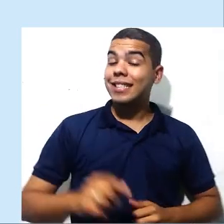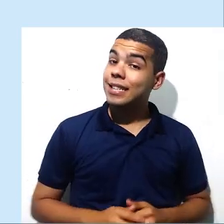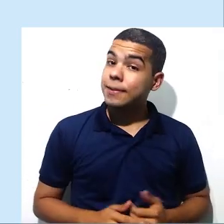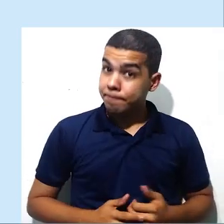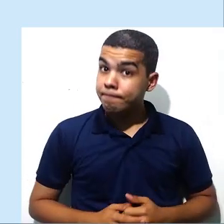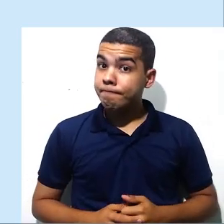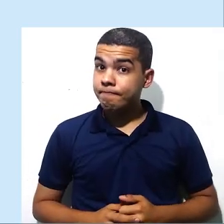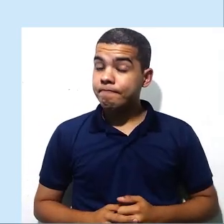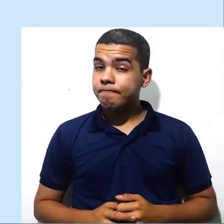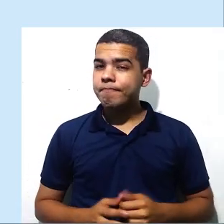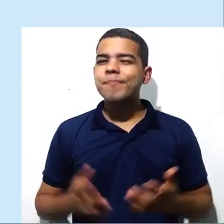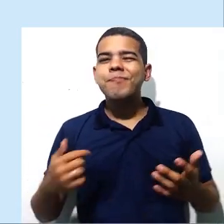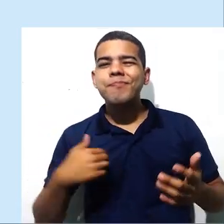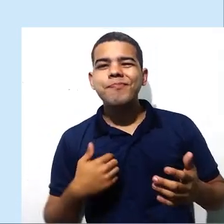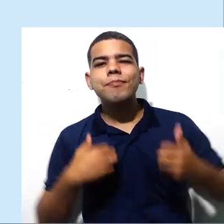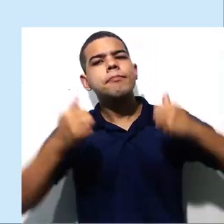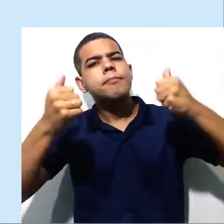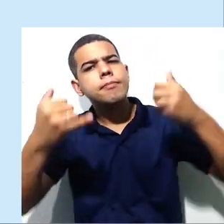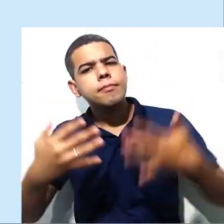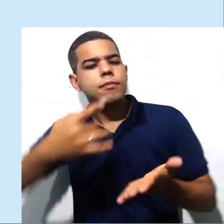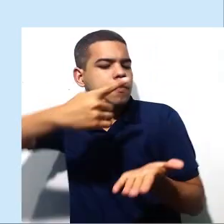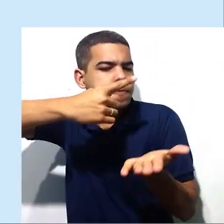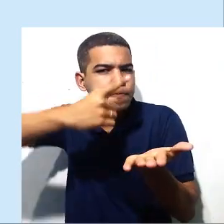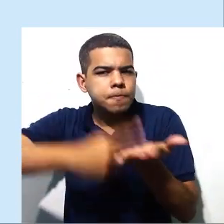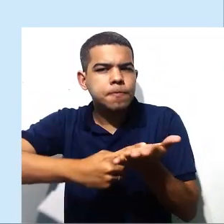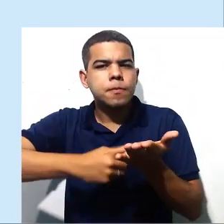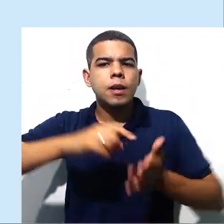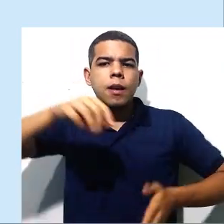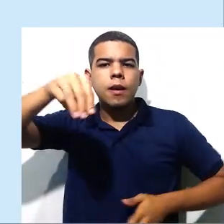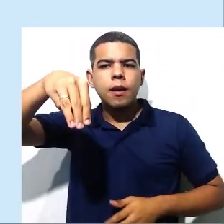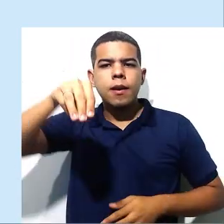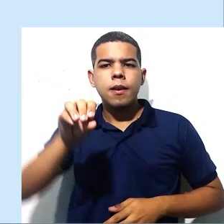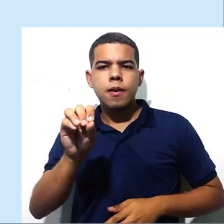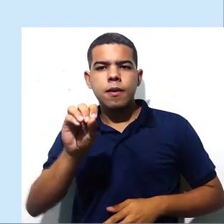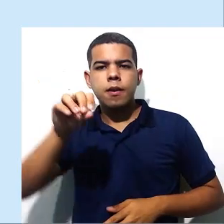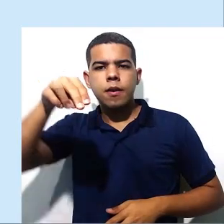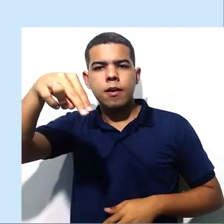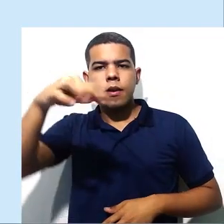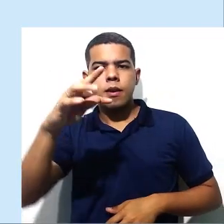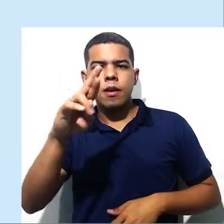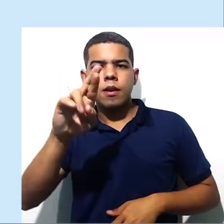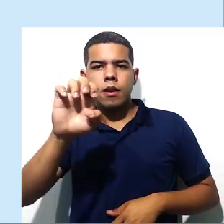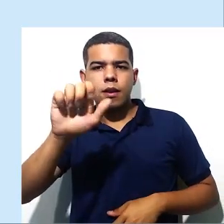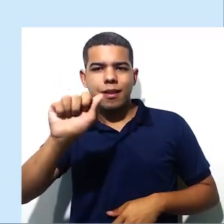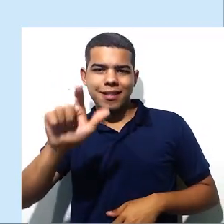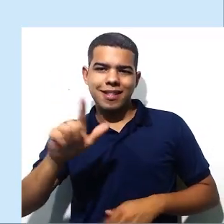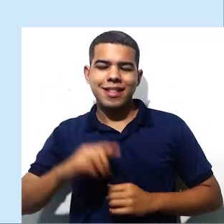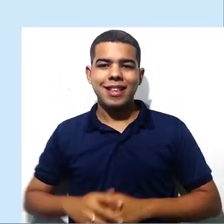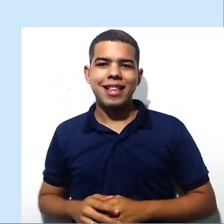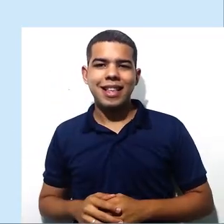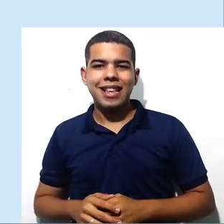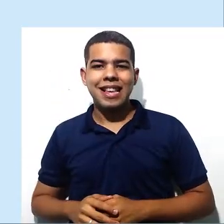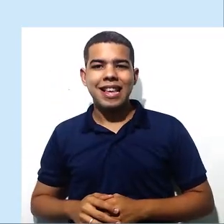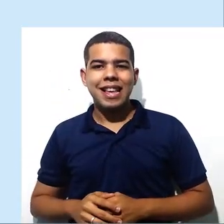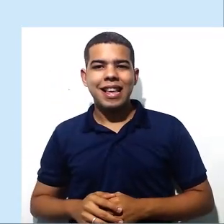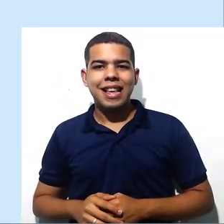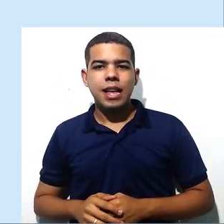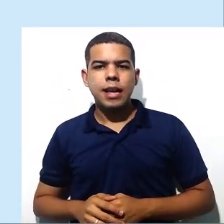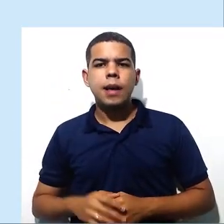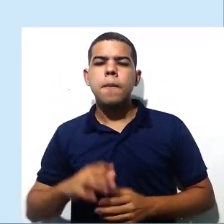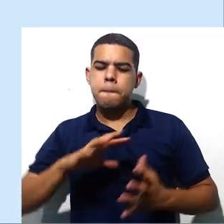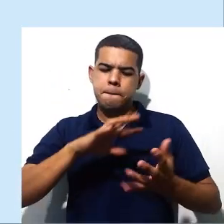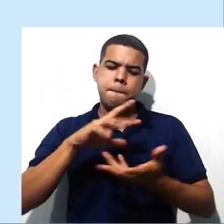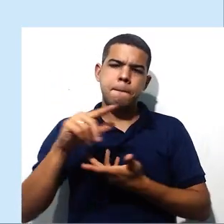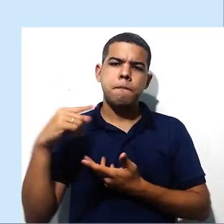Tratado de Montreal, né, que são medidas que são mundiais. Mas agora a gente vai para medidas que são